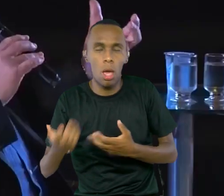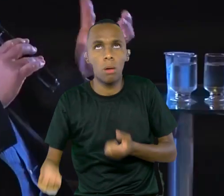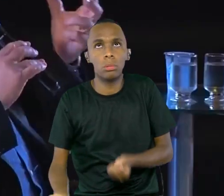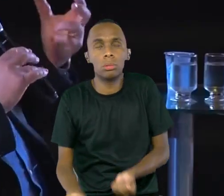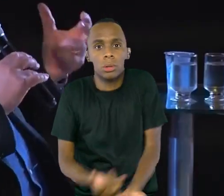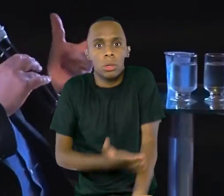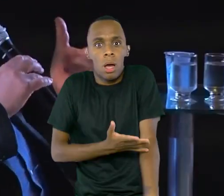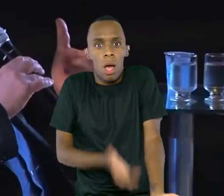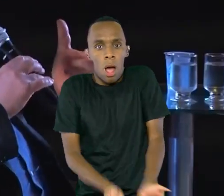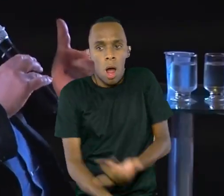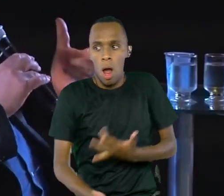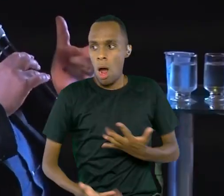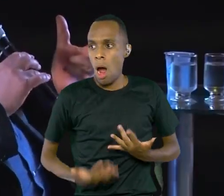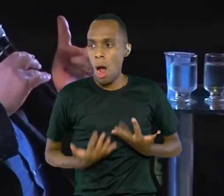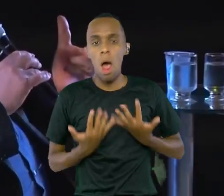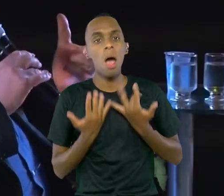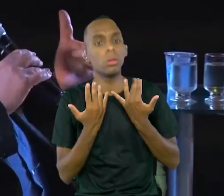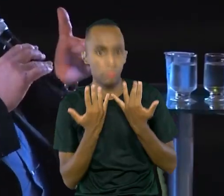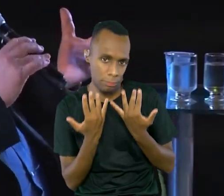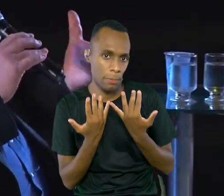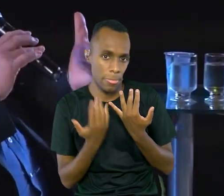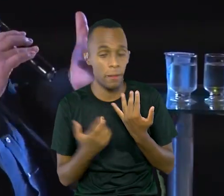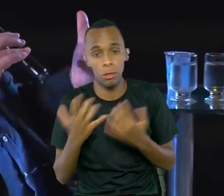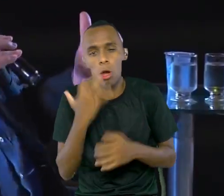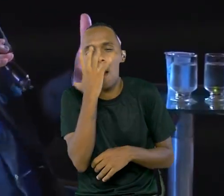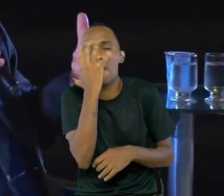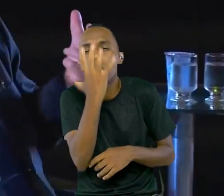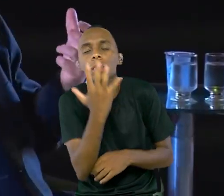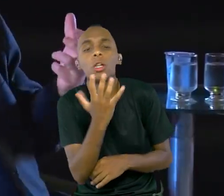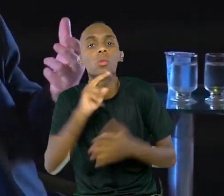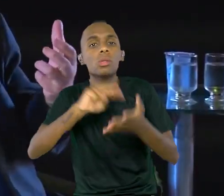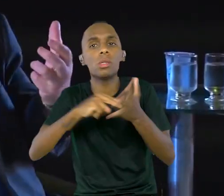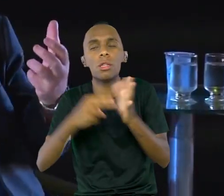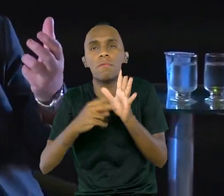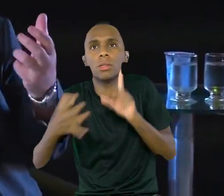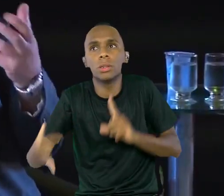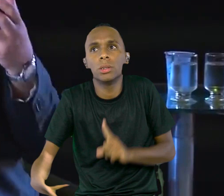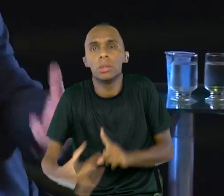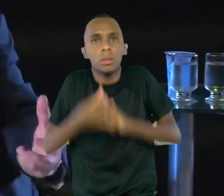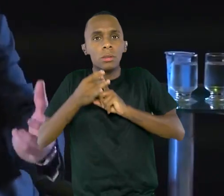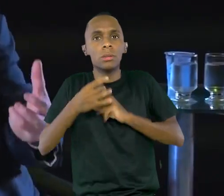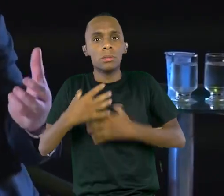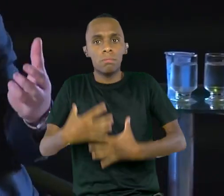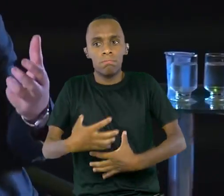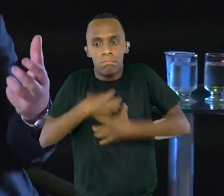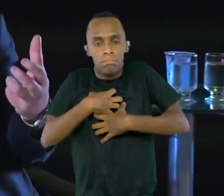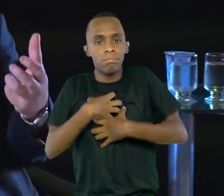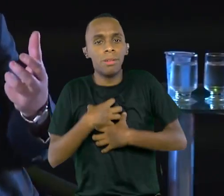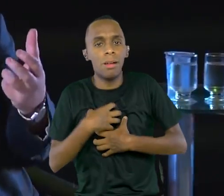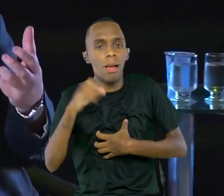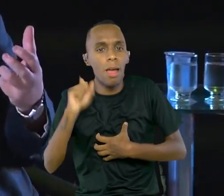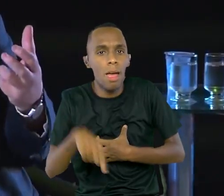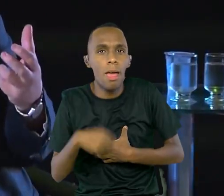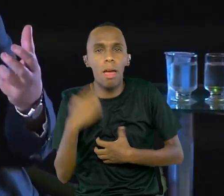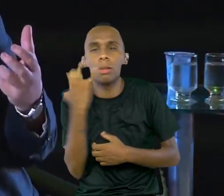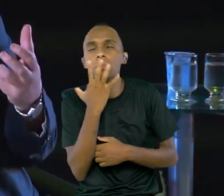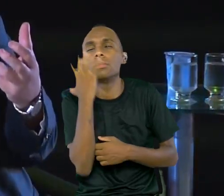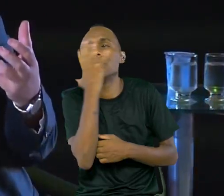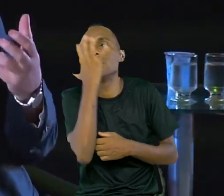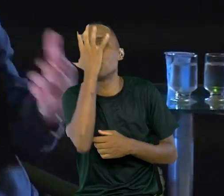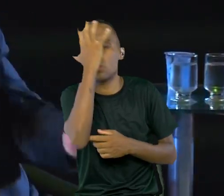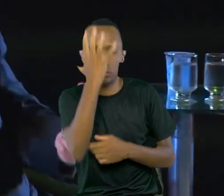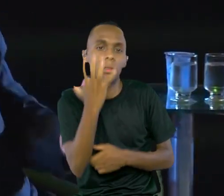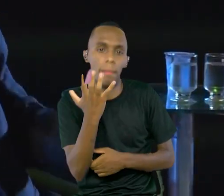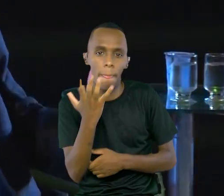momento, é um incêndio. Isto é, a paixão é aquilo que te captura, é aquilo que